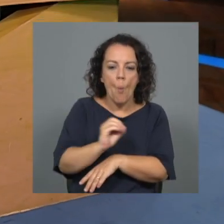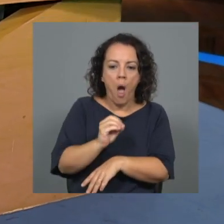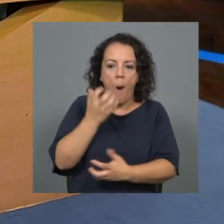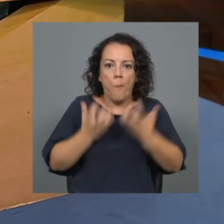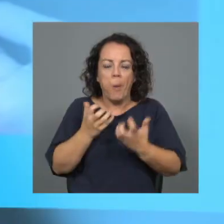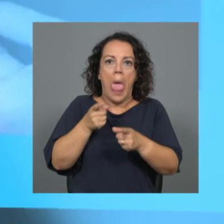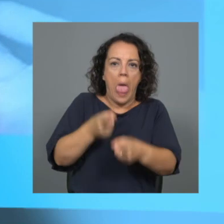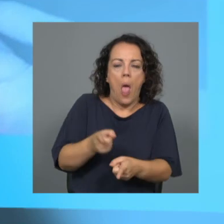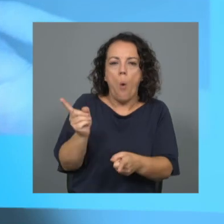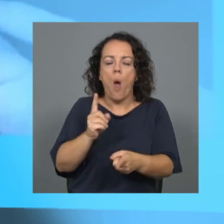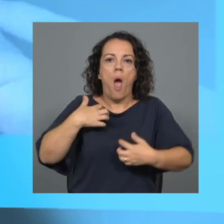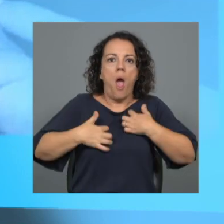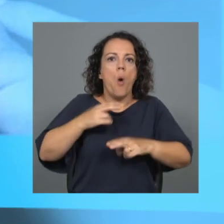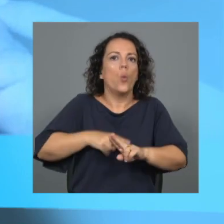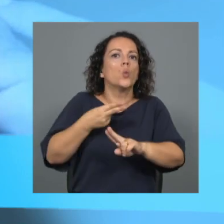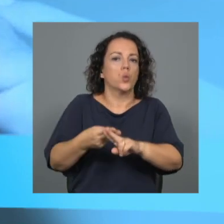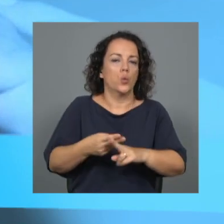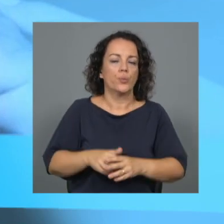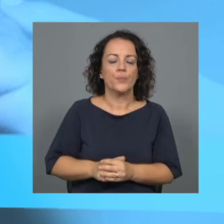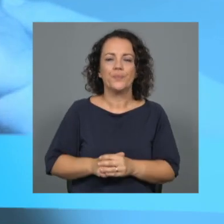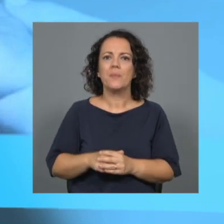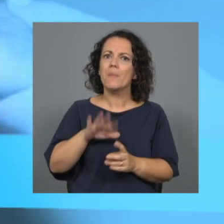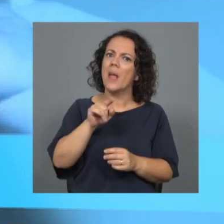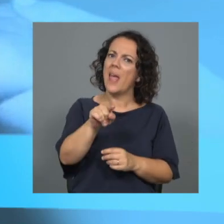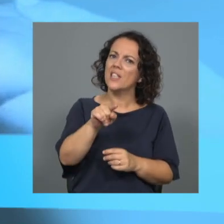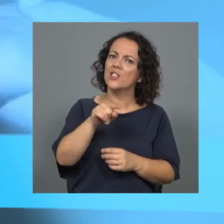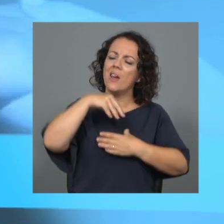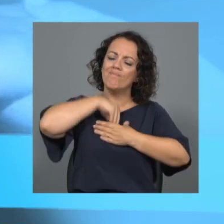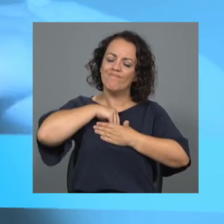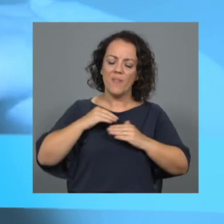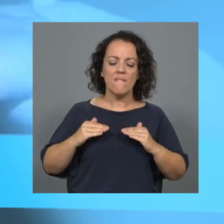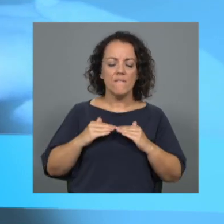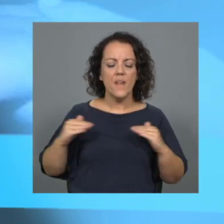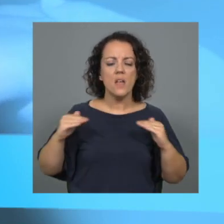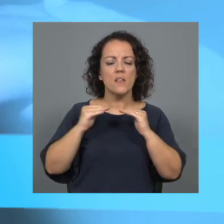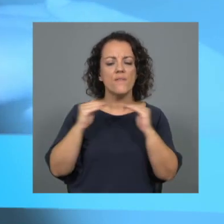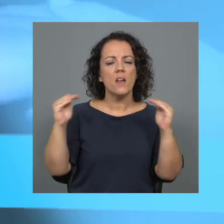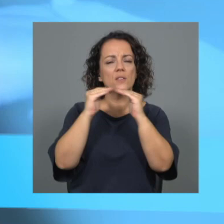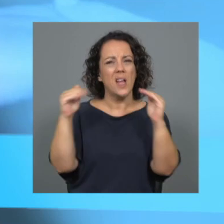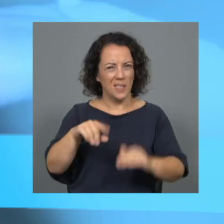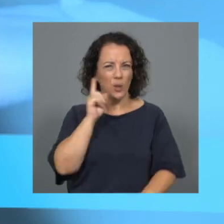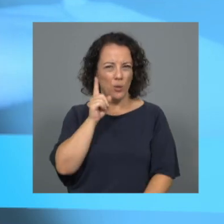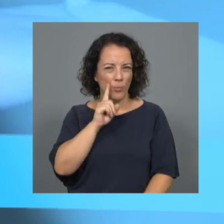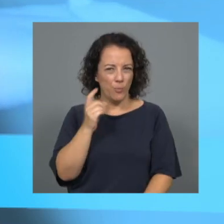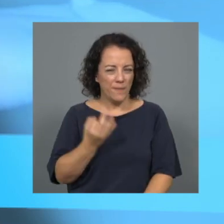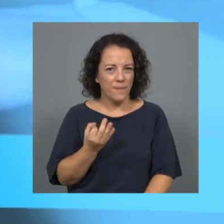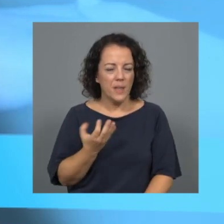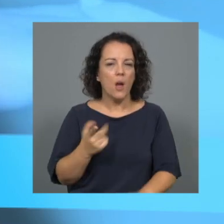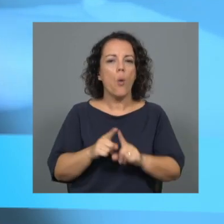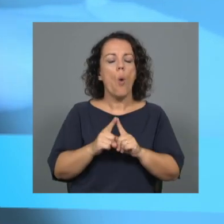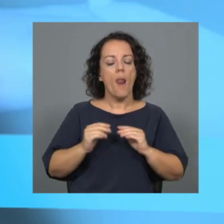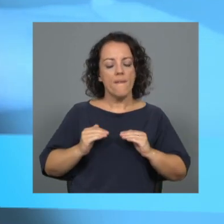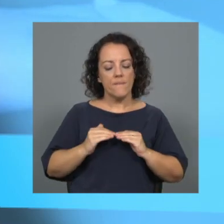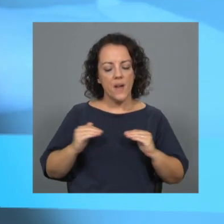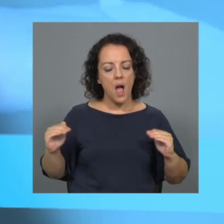familiar. E estas fases são essenciais, não é? Porque são etapas que permitem